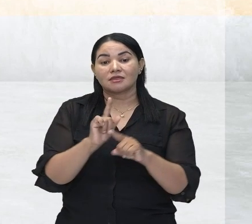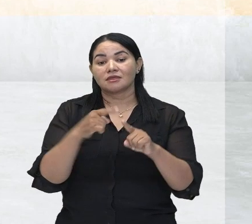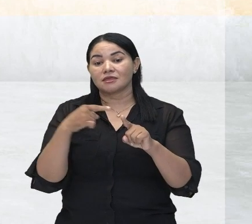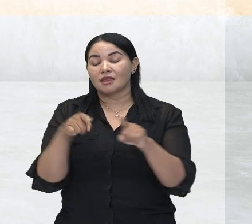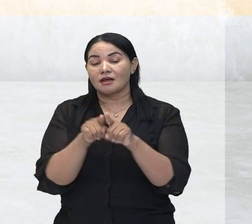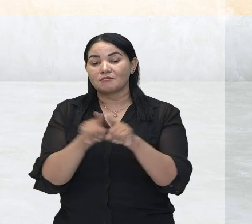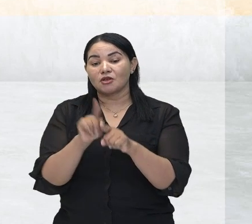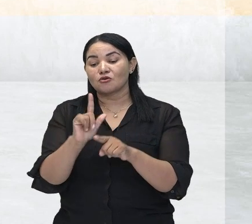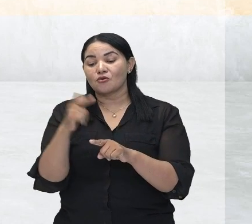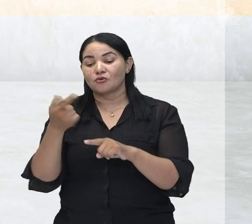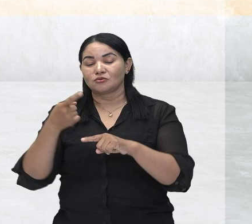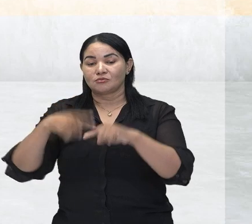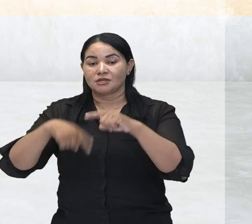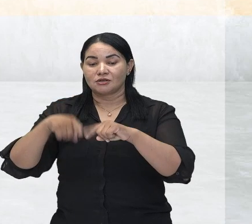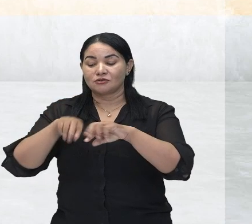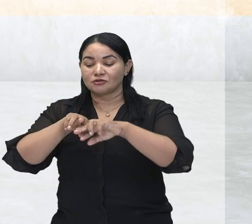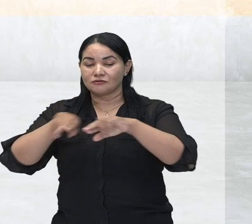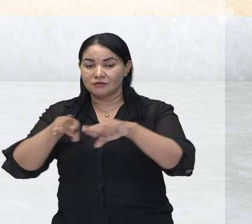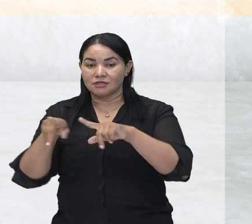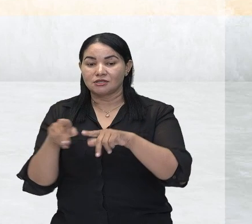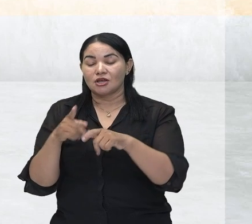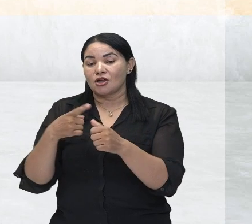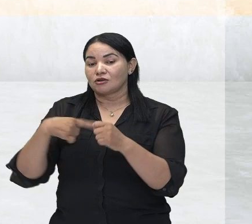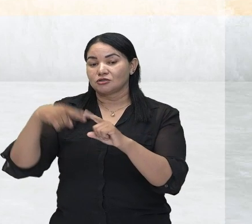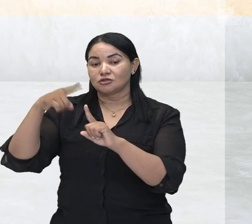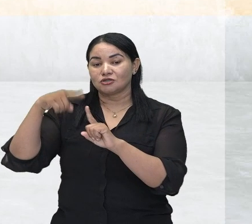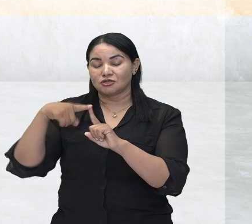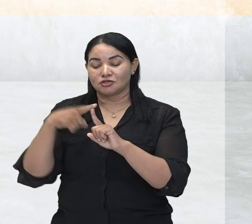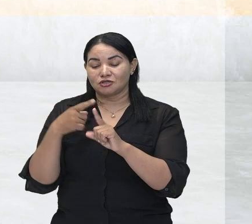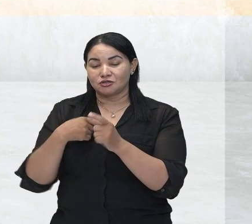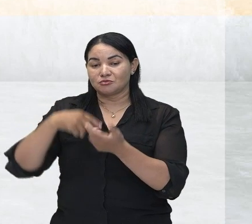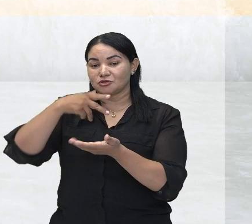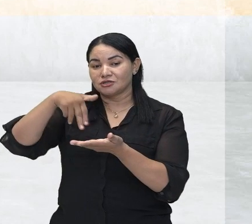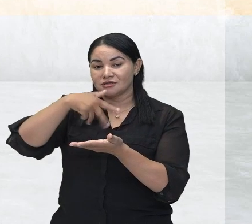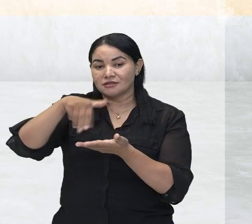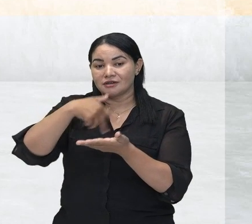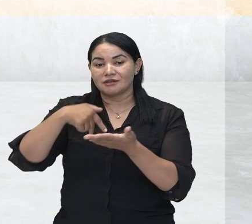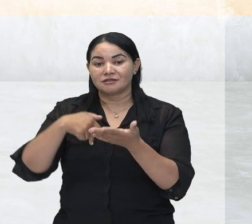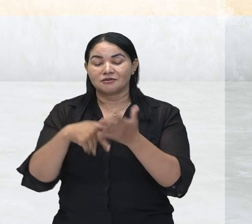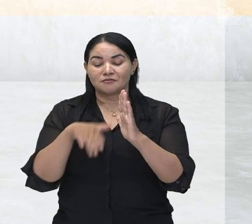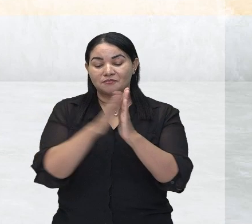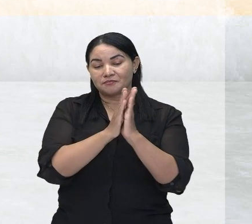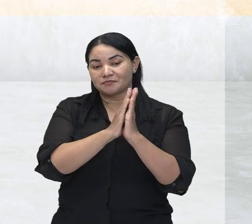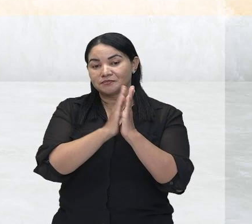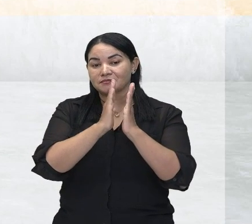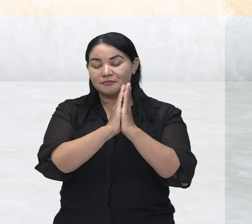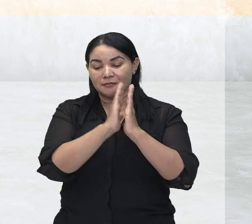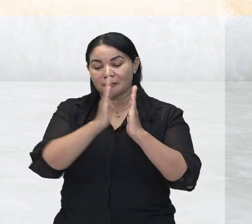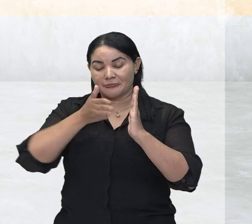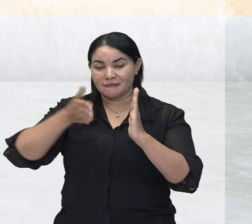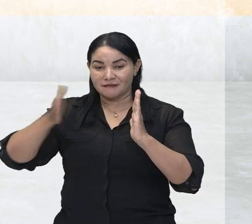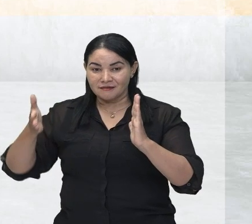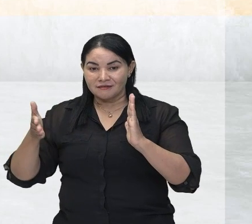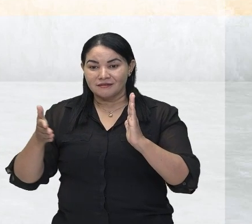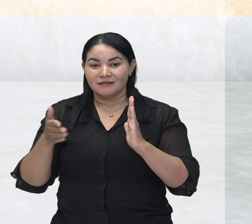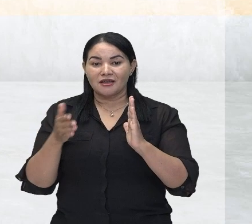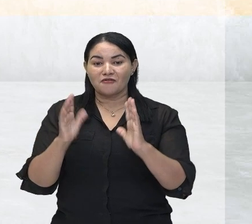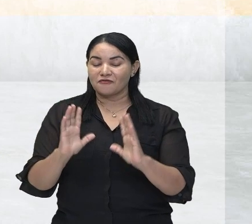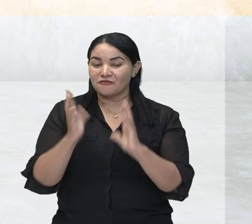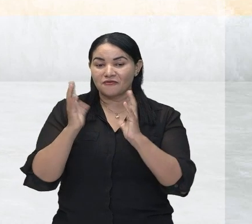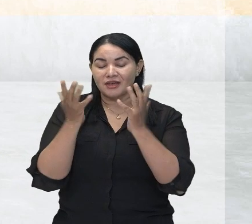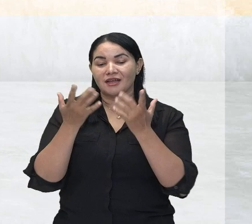os elementos imateriais, aqueles tipos de dança, aqueles rituais que existem, as